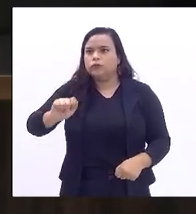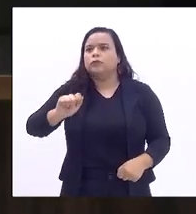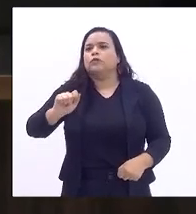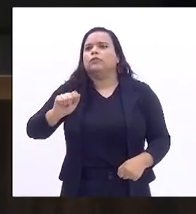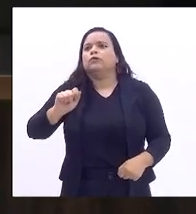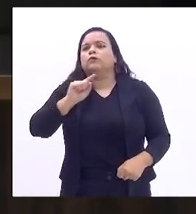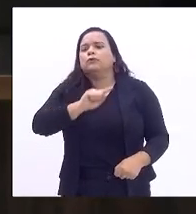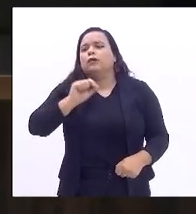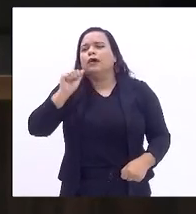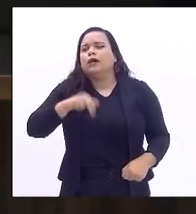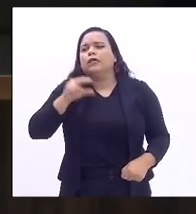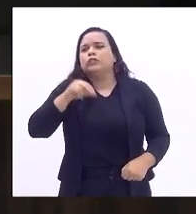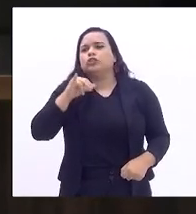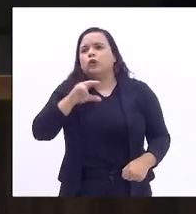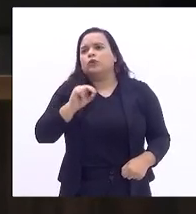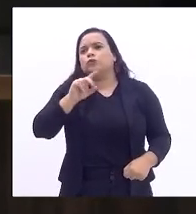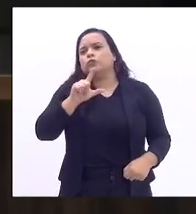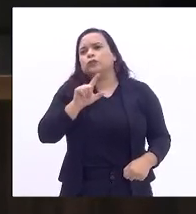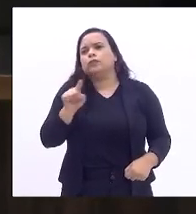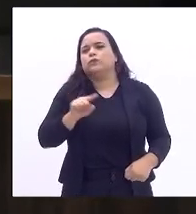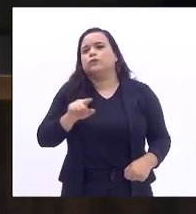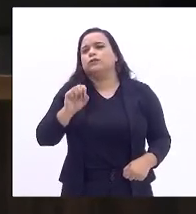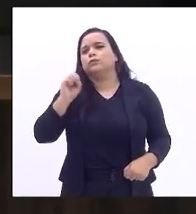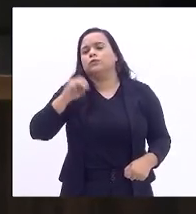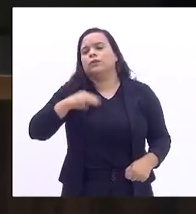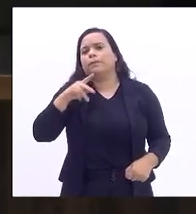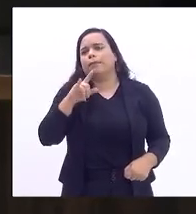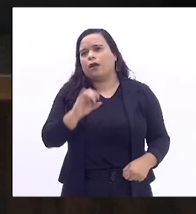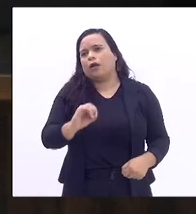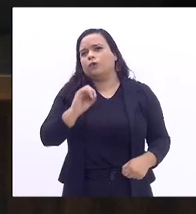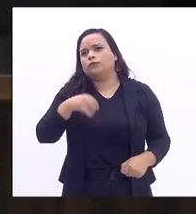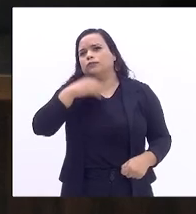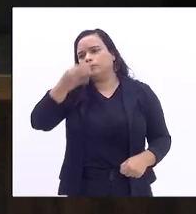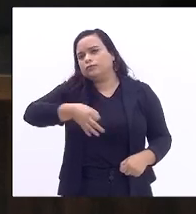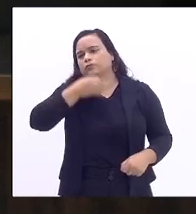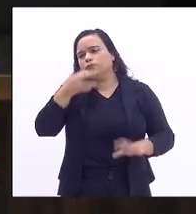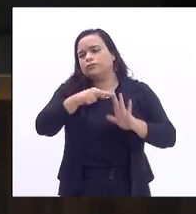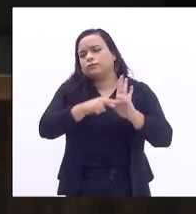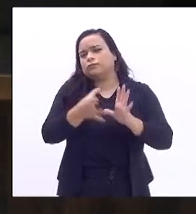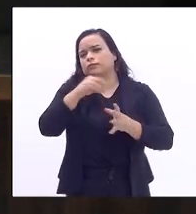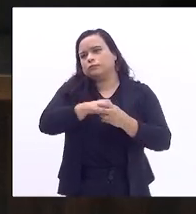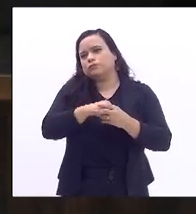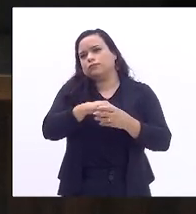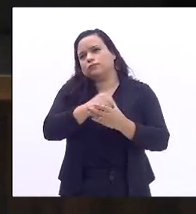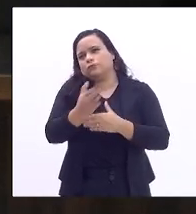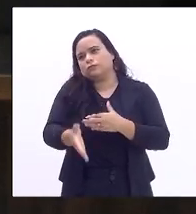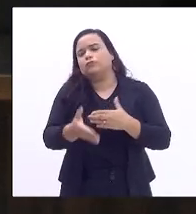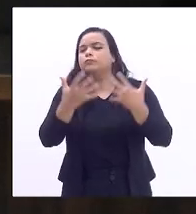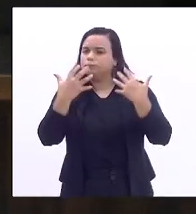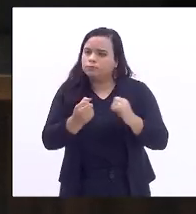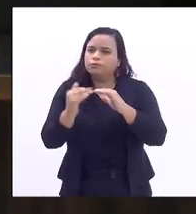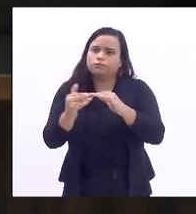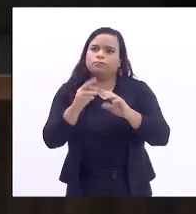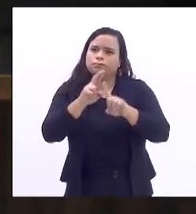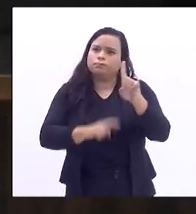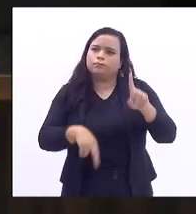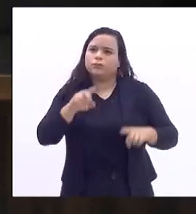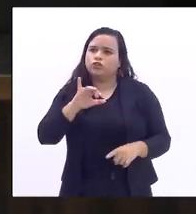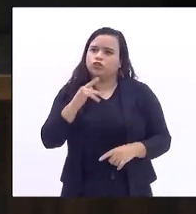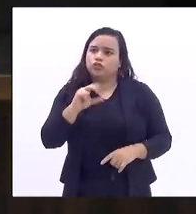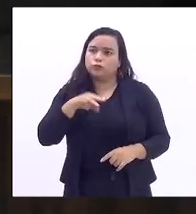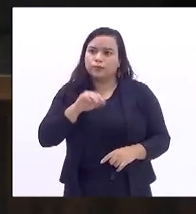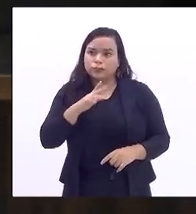Sampaio para está comissão de normas internas e proposições externas favorável ela tô Deputado Chico Machado e